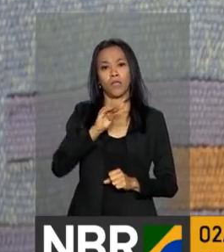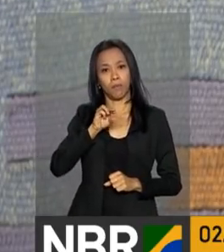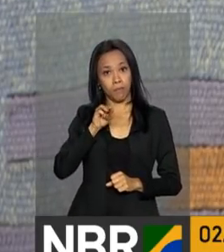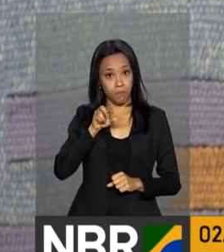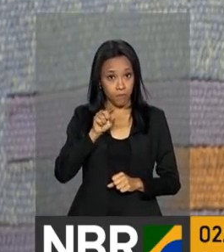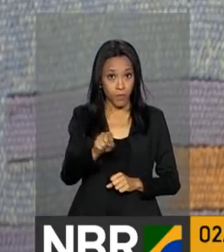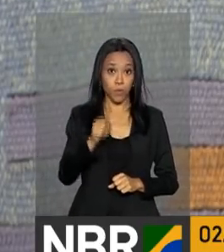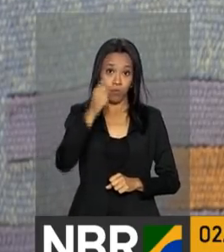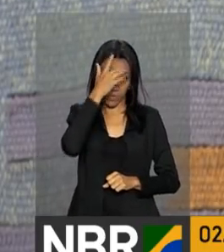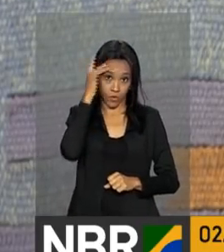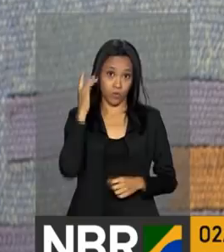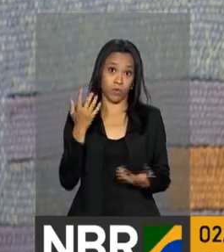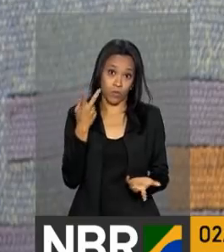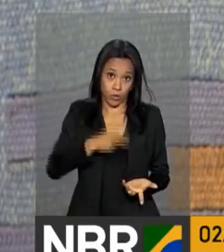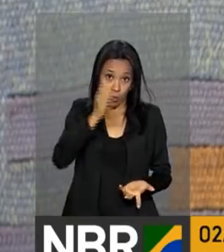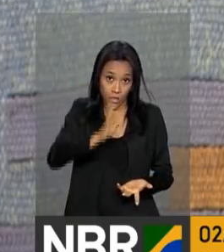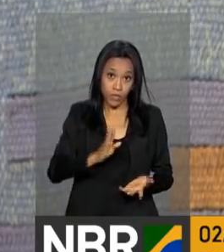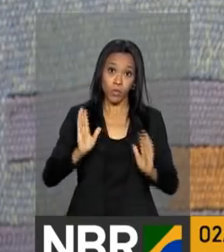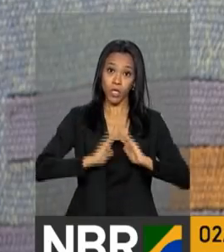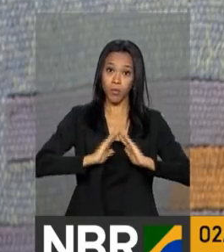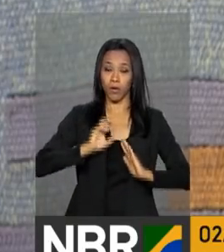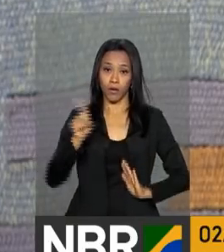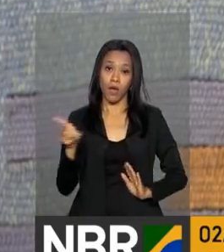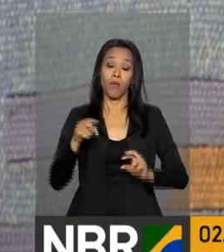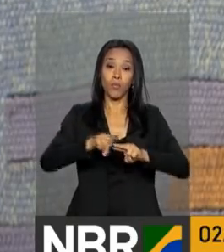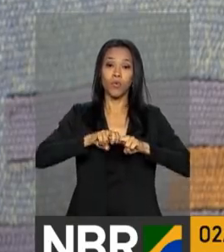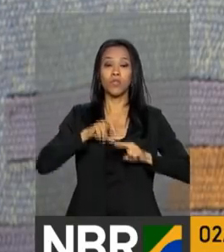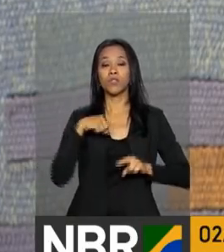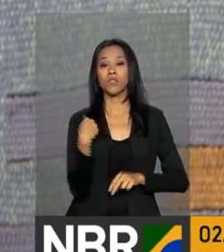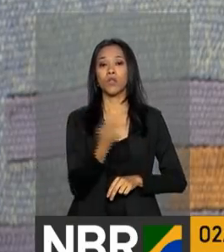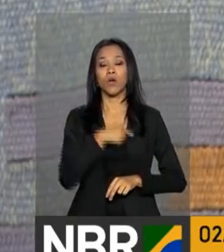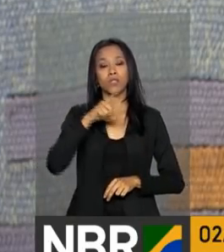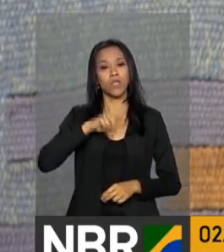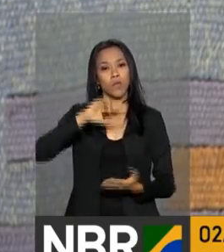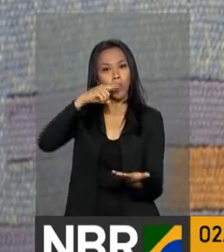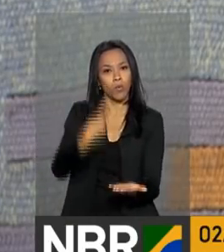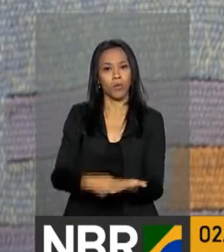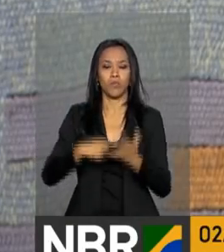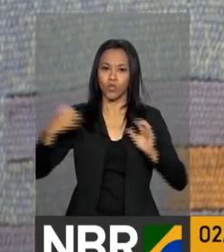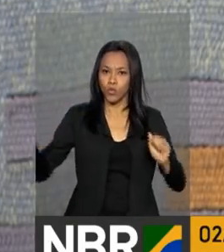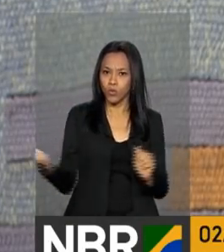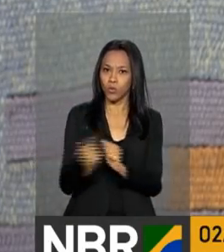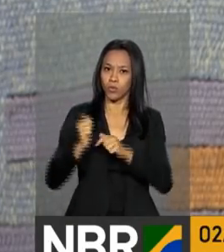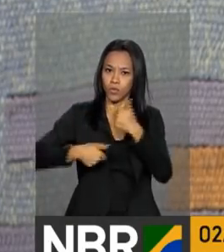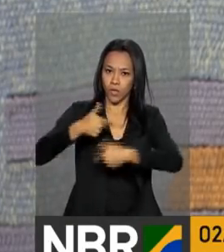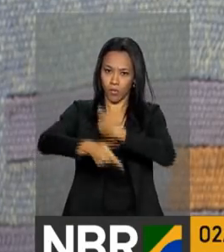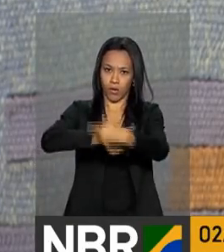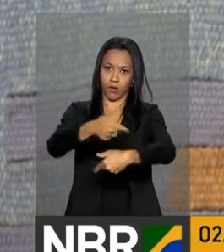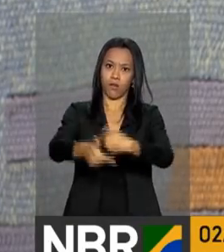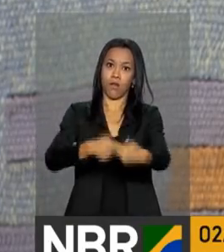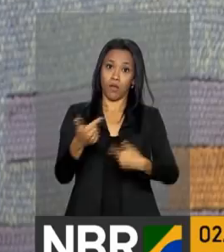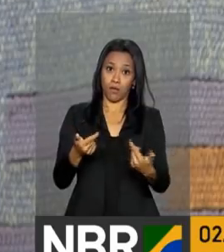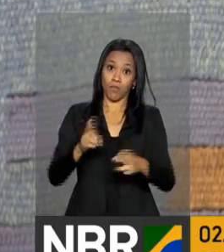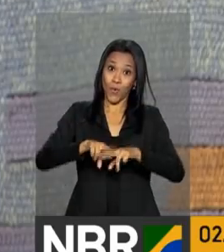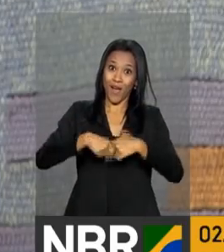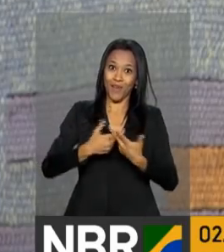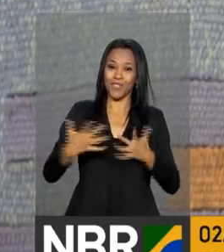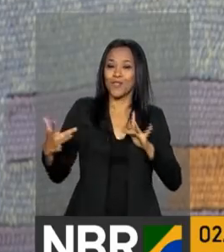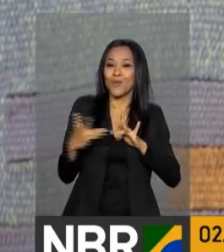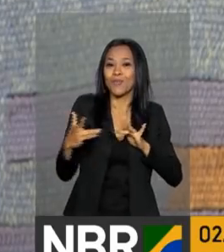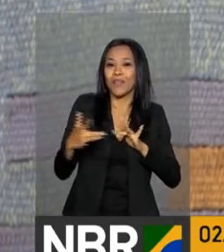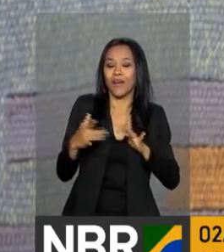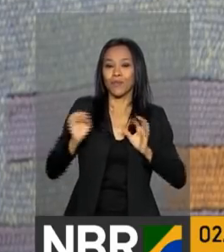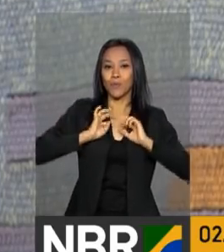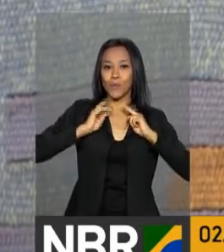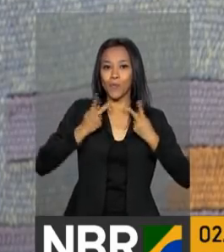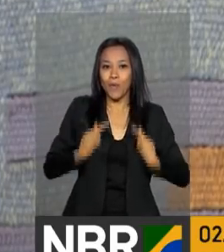país. Por isso que nós temos o compromisso de trabalhar juntos em nome da dimensão humana do